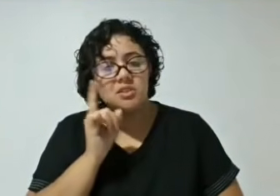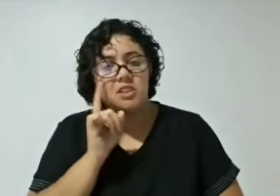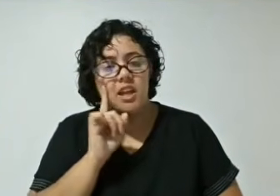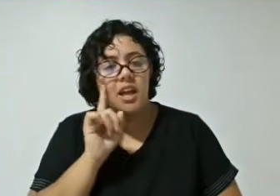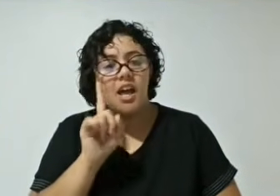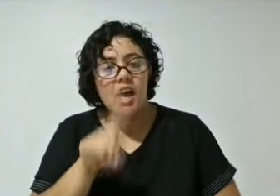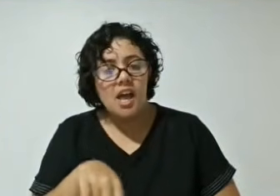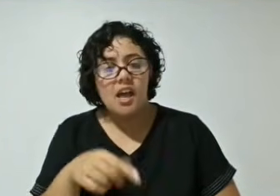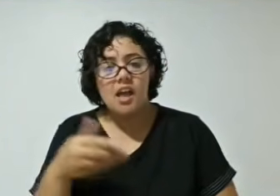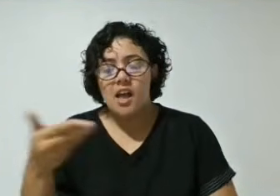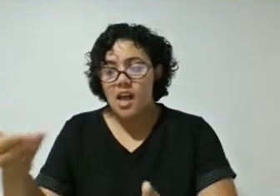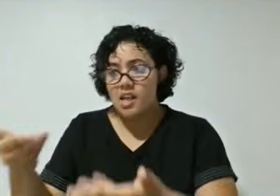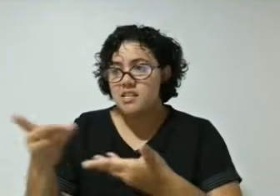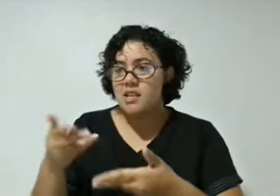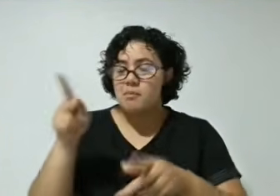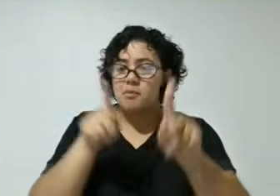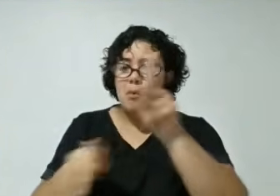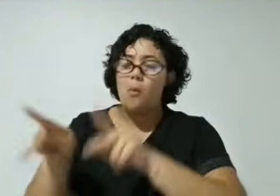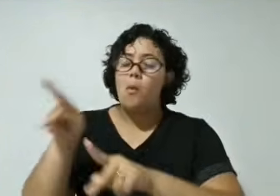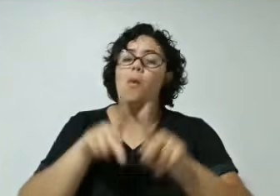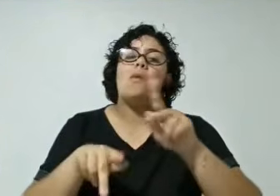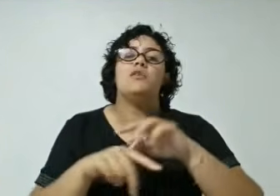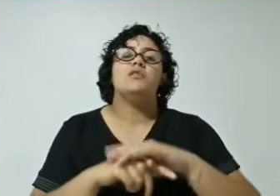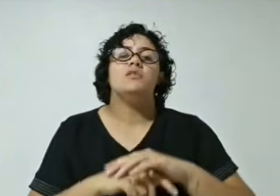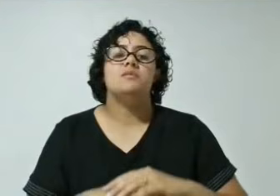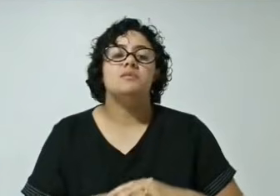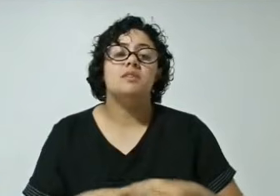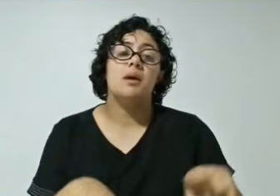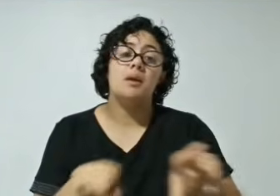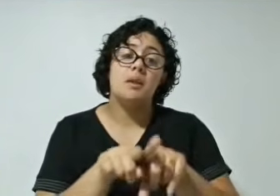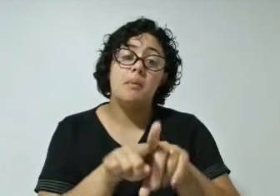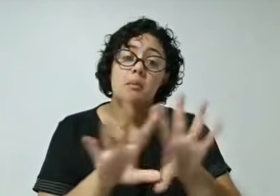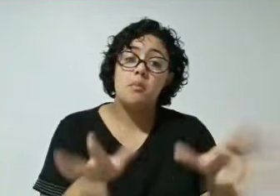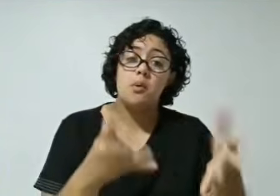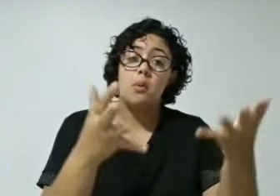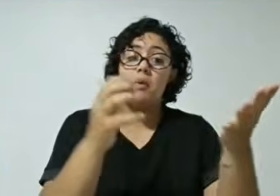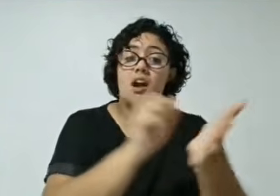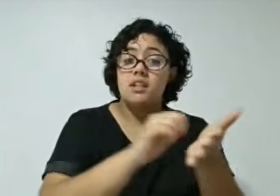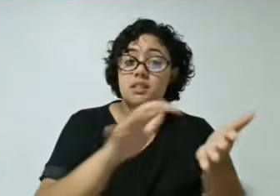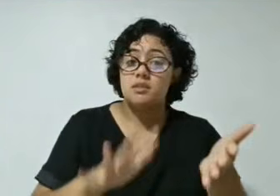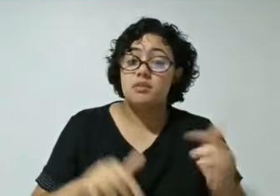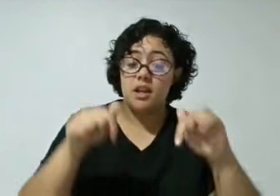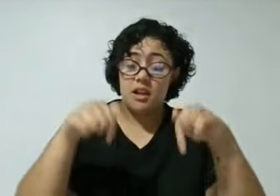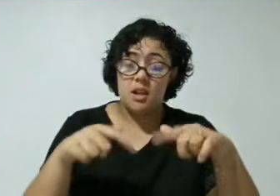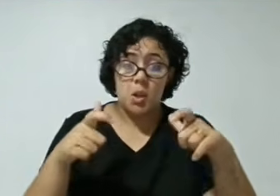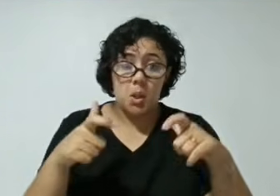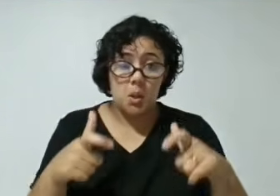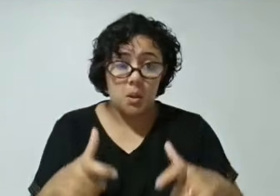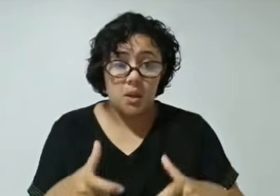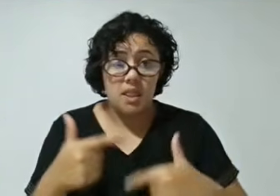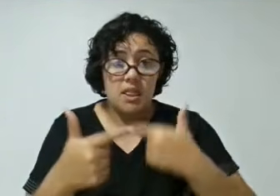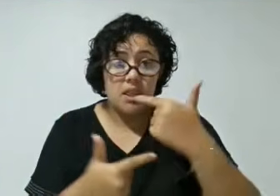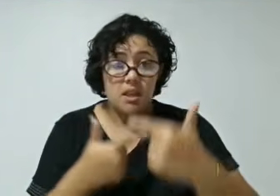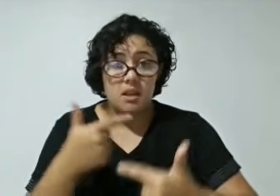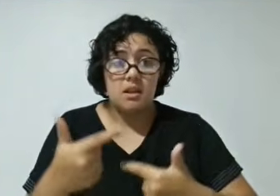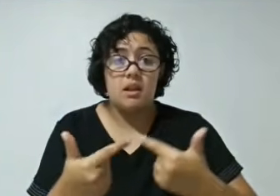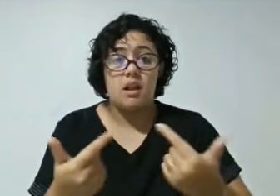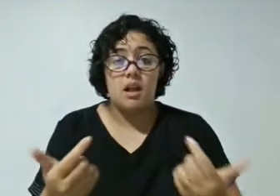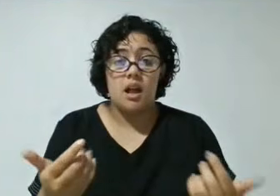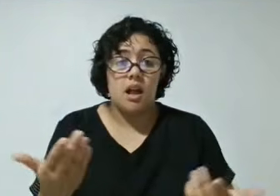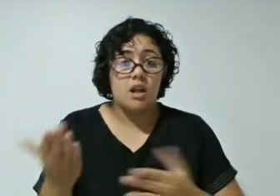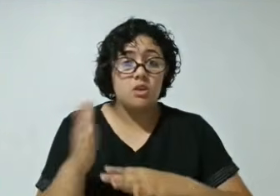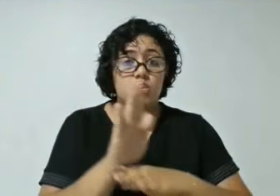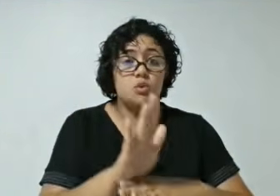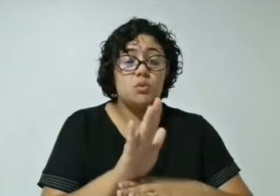o público, é o que promove atividades da própria unidade, ajuda em atividades que a unidade